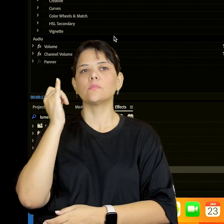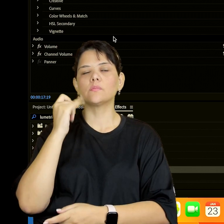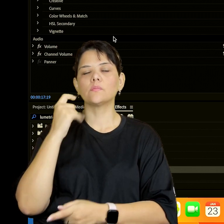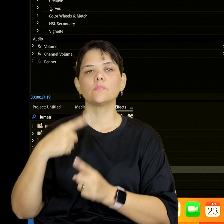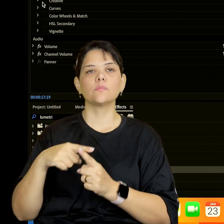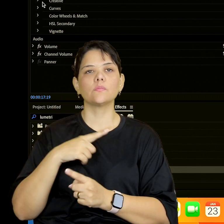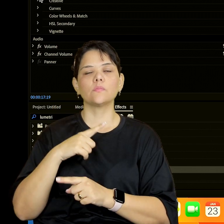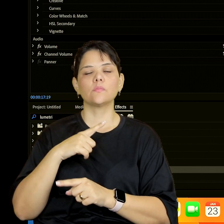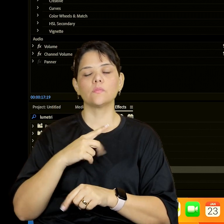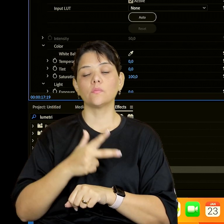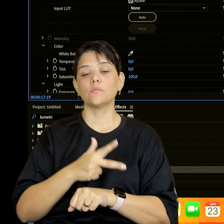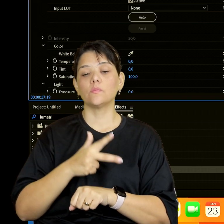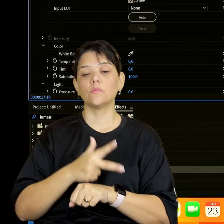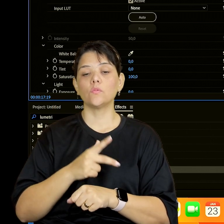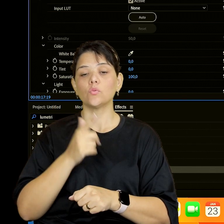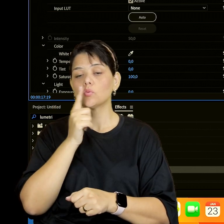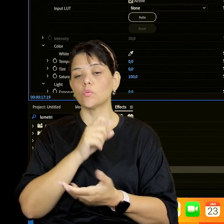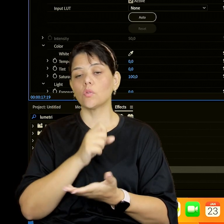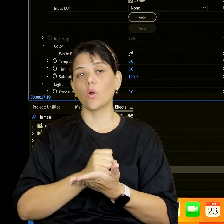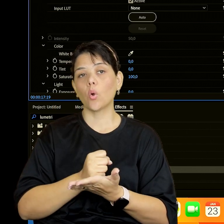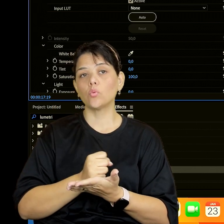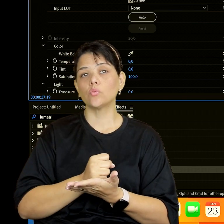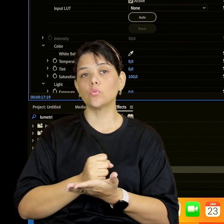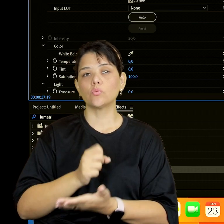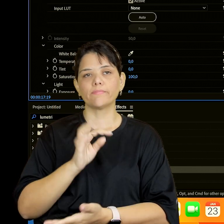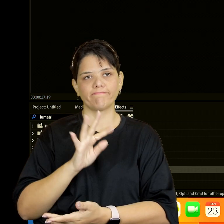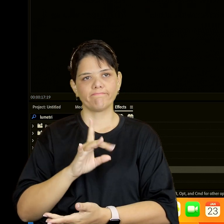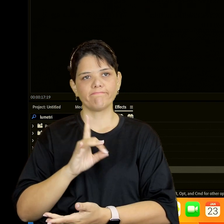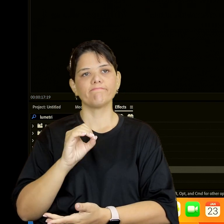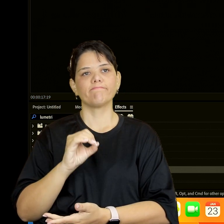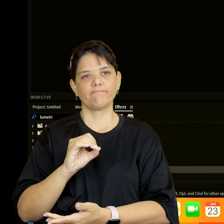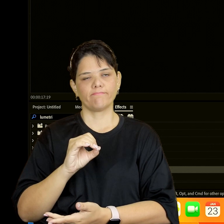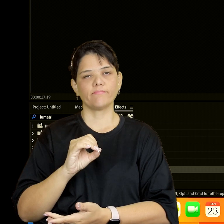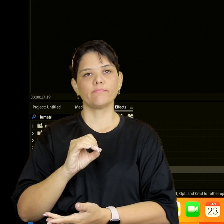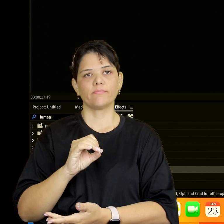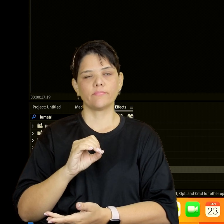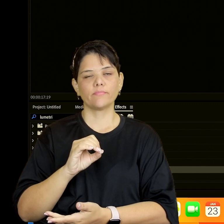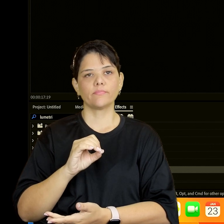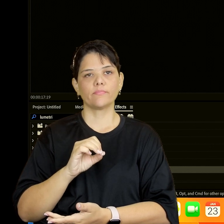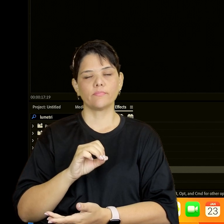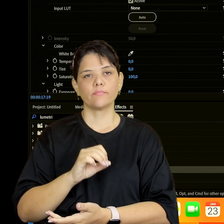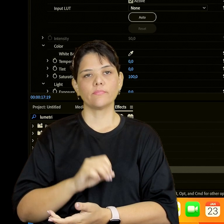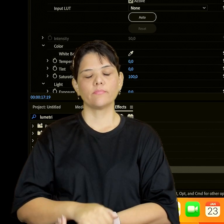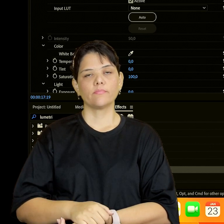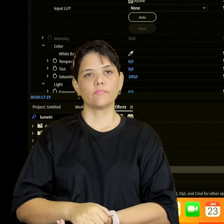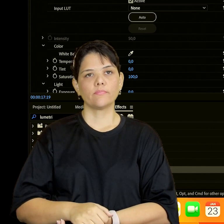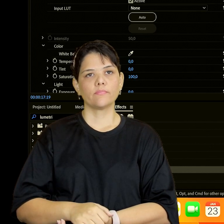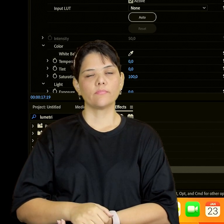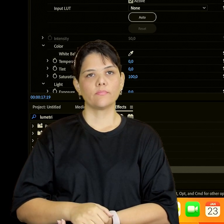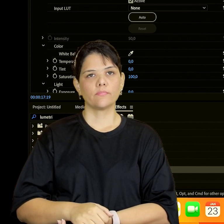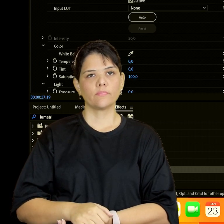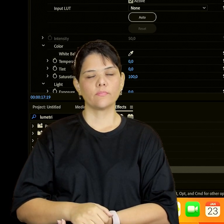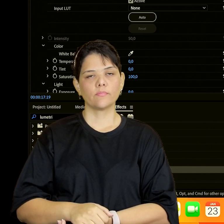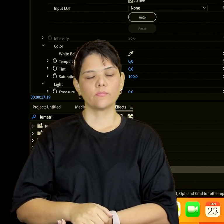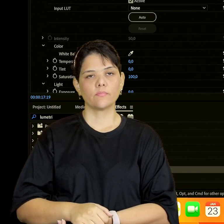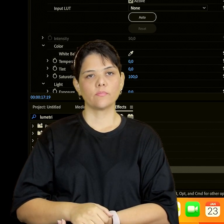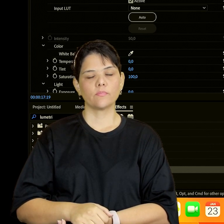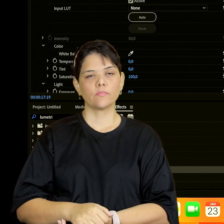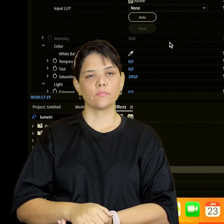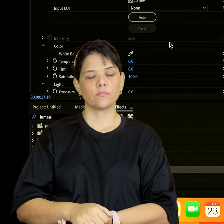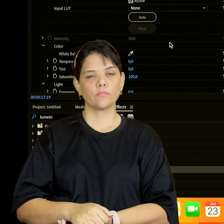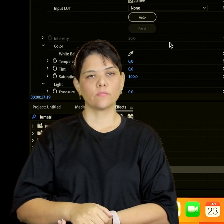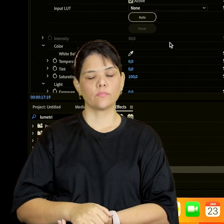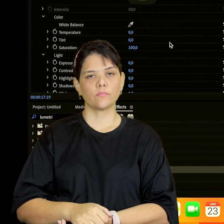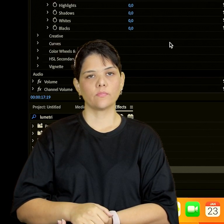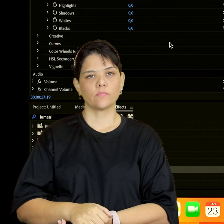e aqui você tem controle de todos os efeitos que estão nele. Se você tiver vários vídeos, cada vez que você clicar num diferente, vão aparecer efeitos diferentes, que são os efeitos que você aplicou ali.